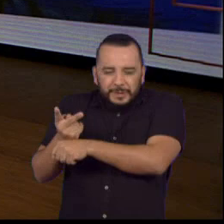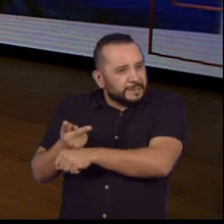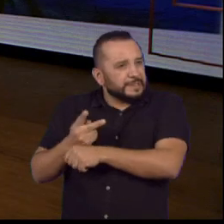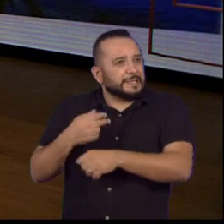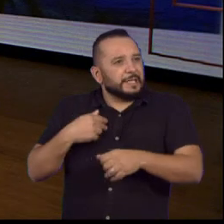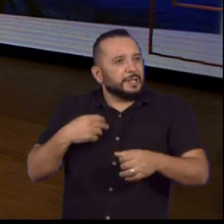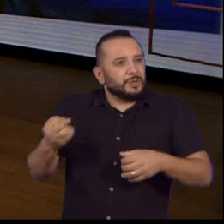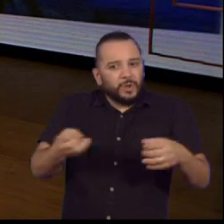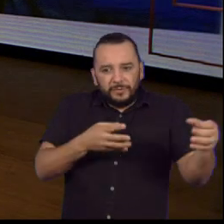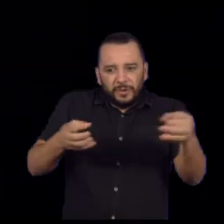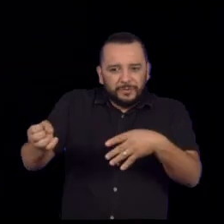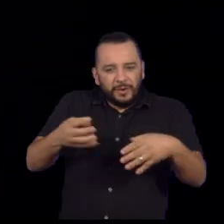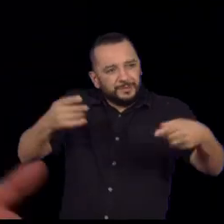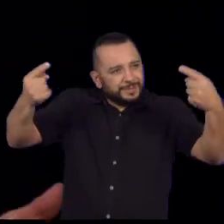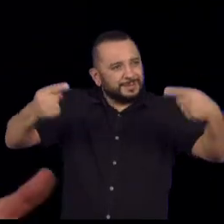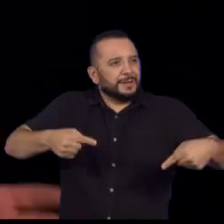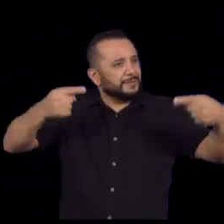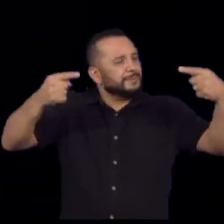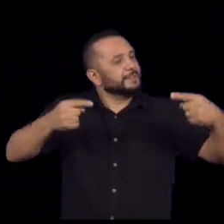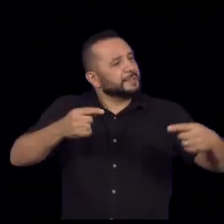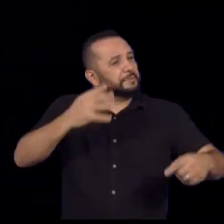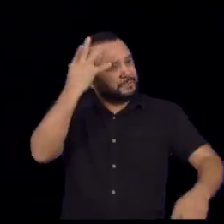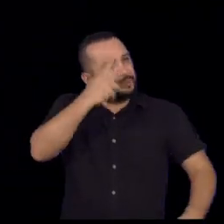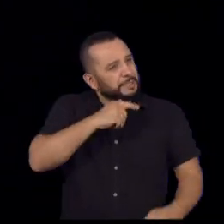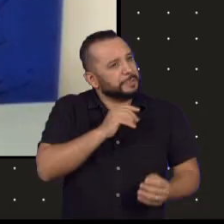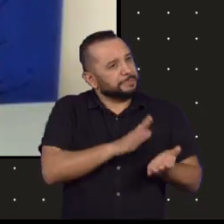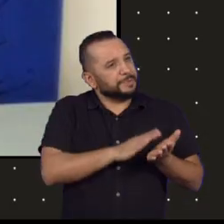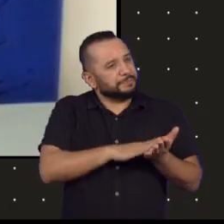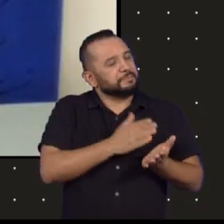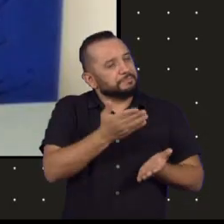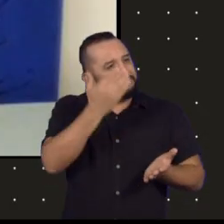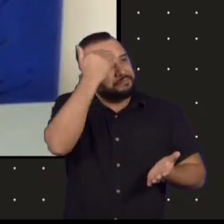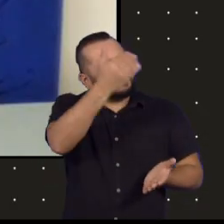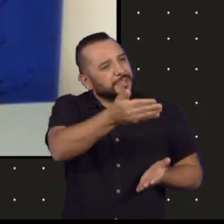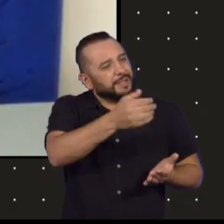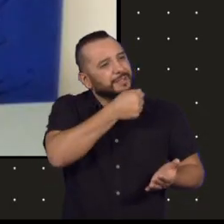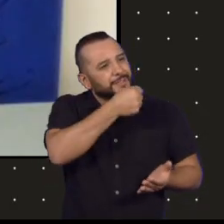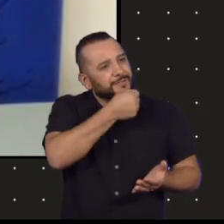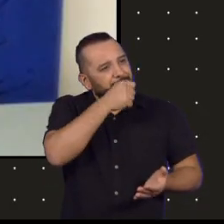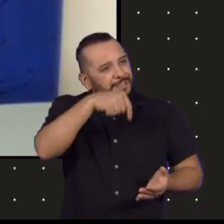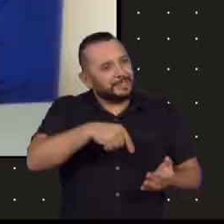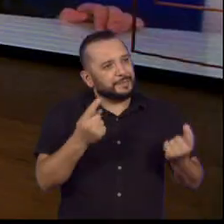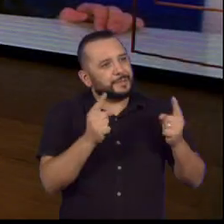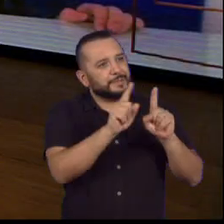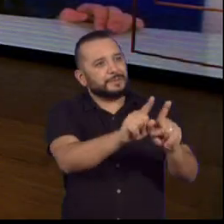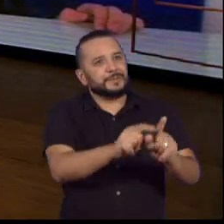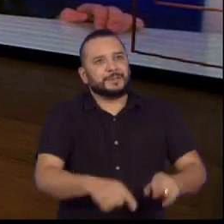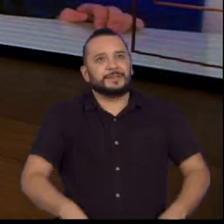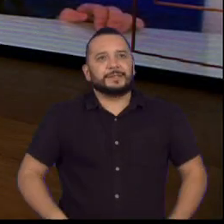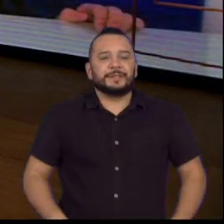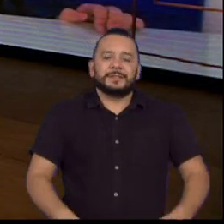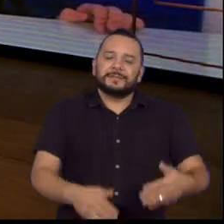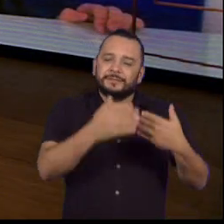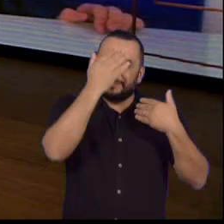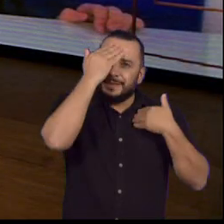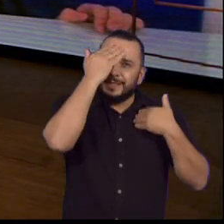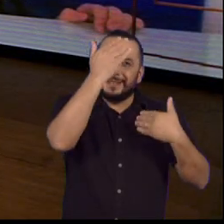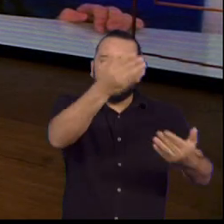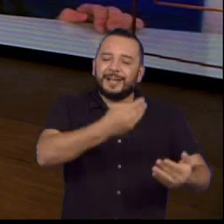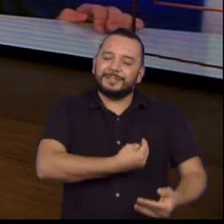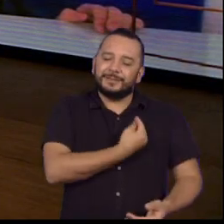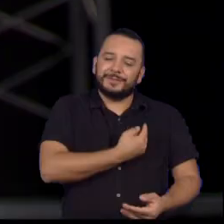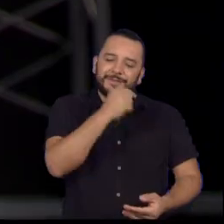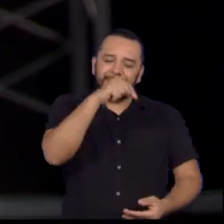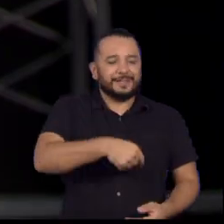difícil, do mais desafiador. Isso é muito bonito. Muito obrigado pela entrevista que você deu para a gente. Obrigada pela sua presença,